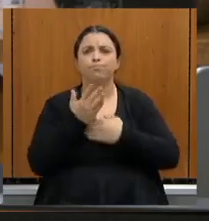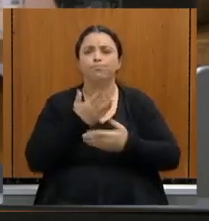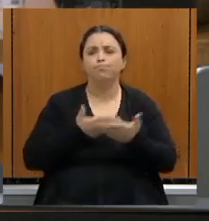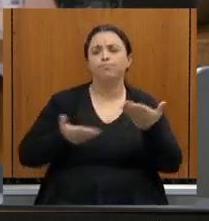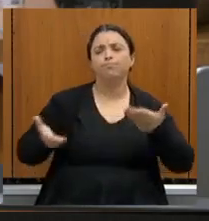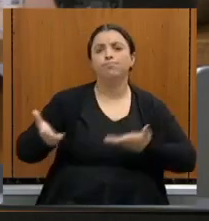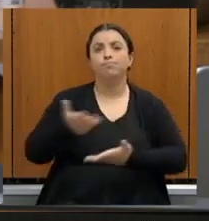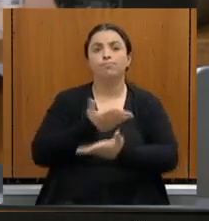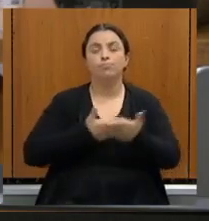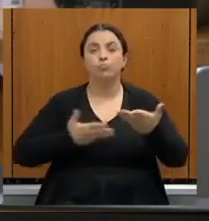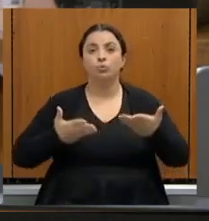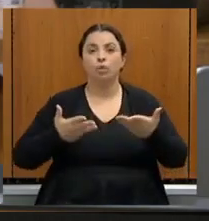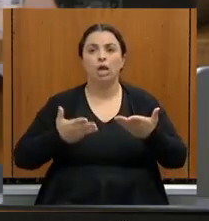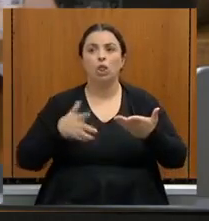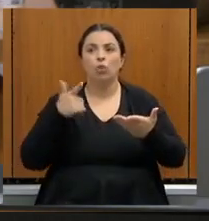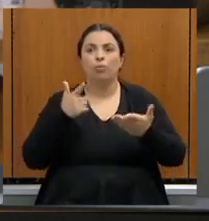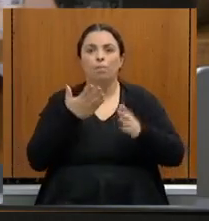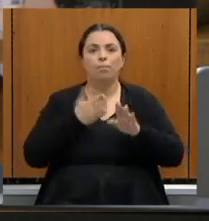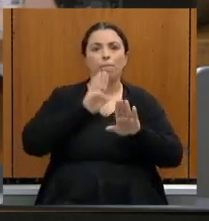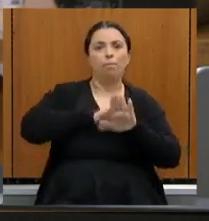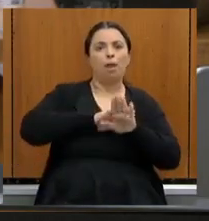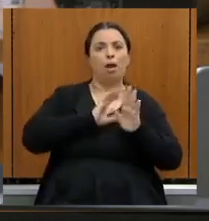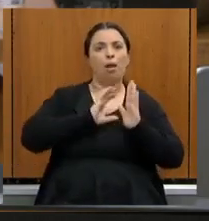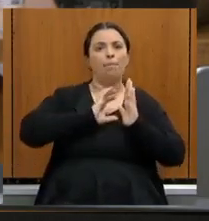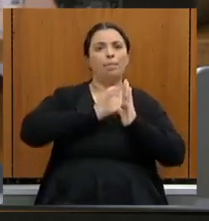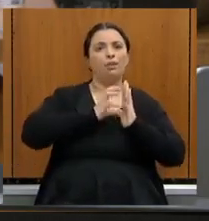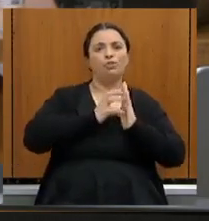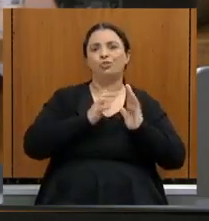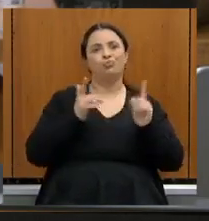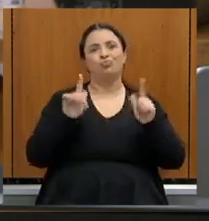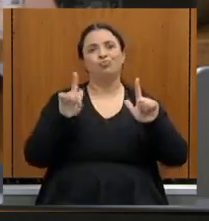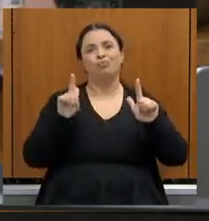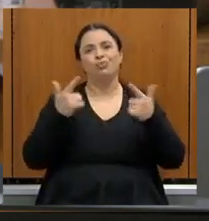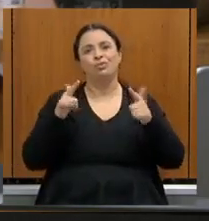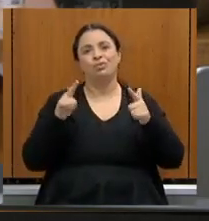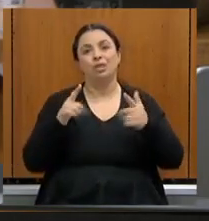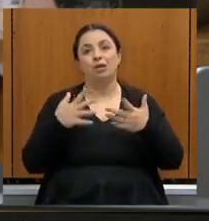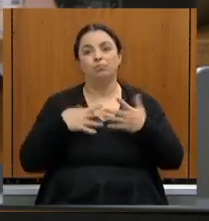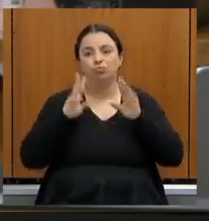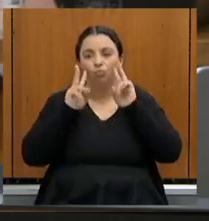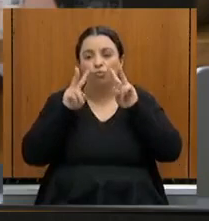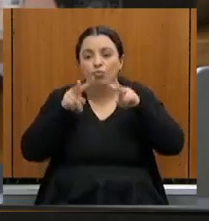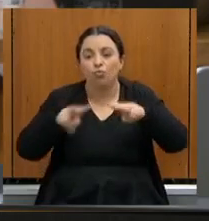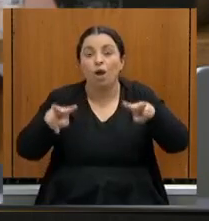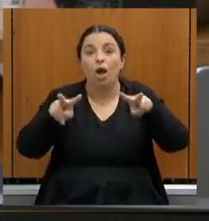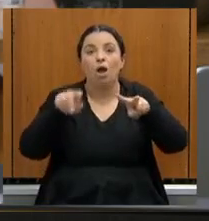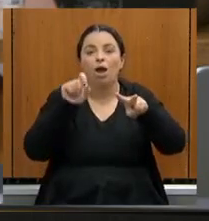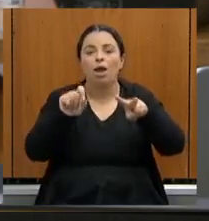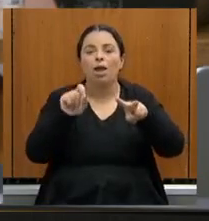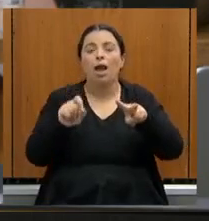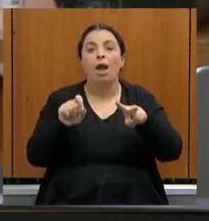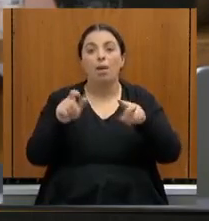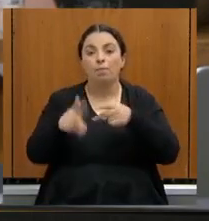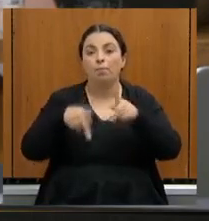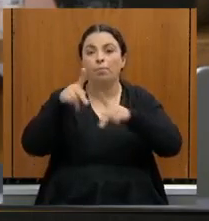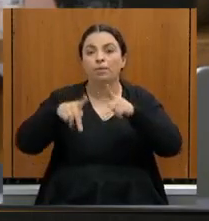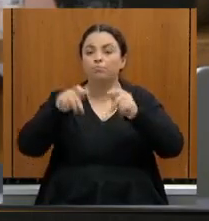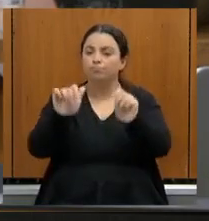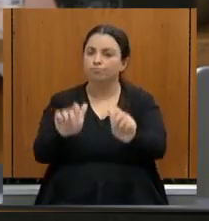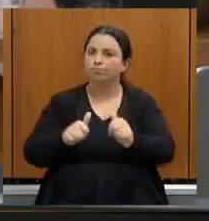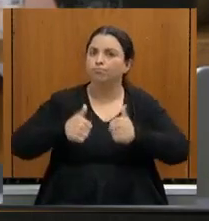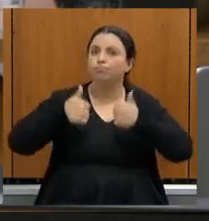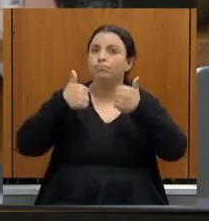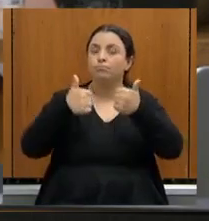apartidária visando visando bem da população visando a construção